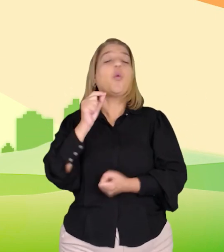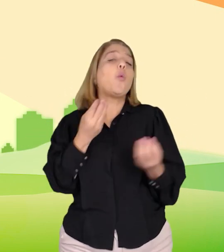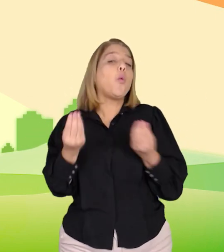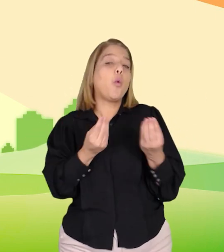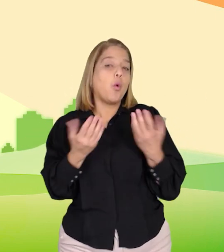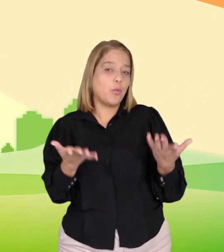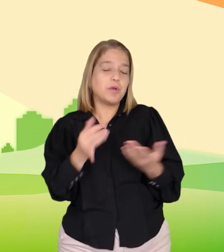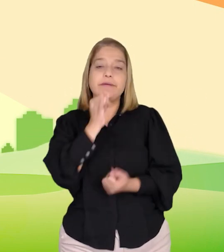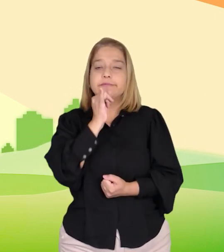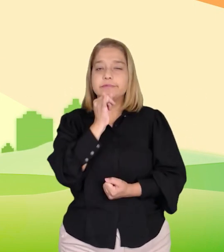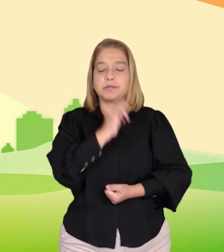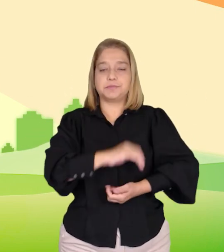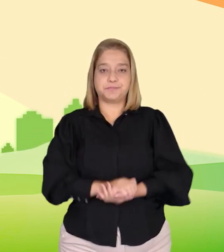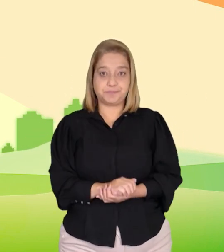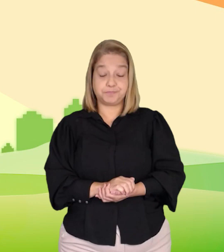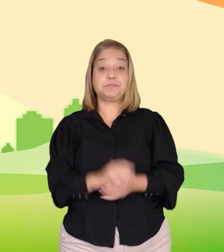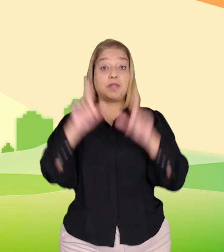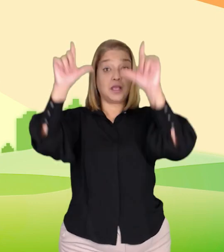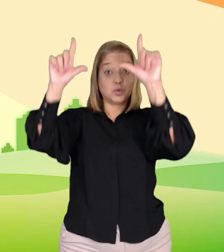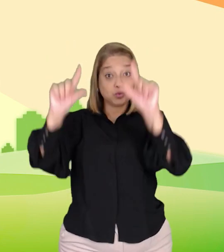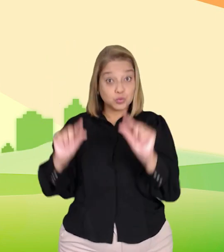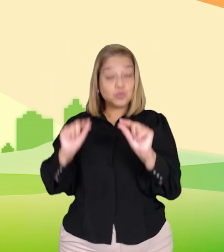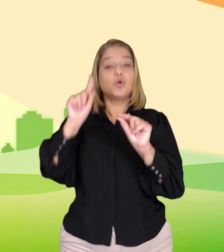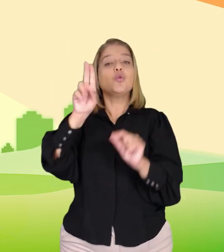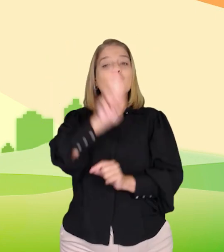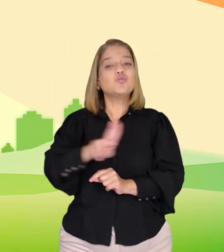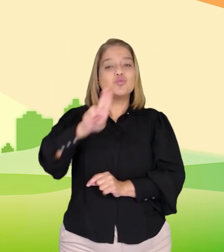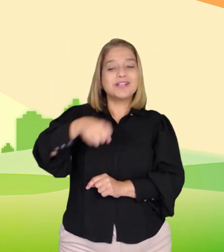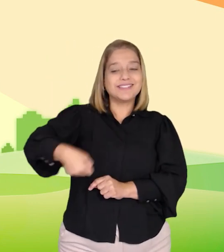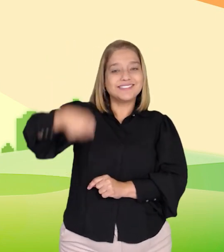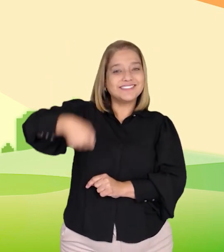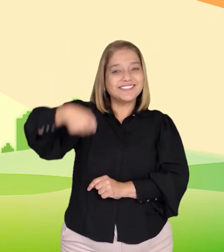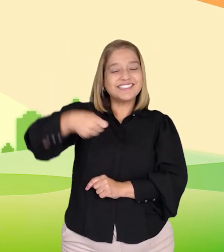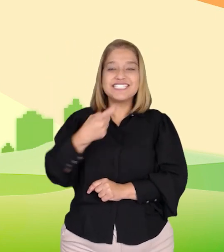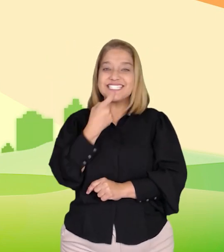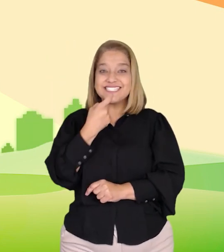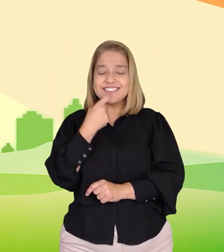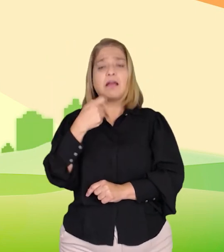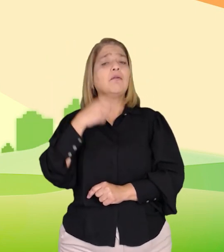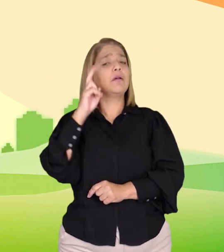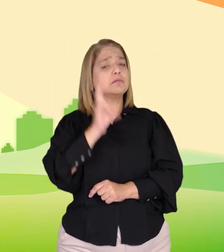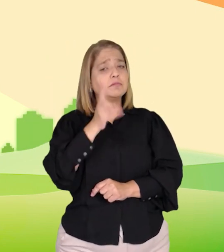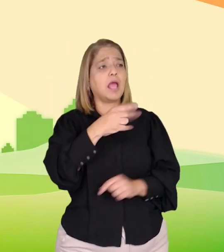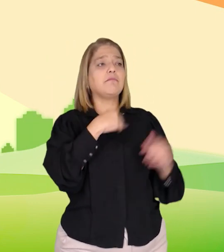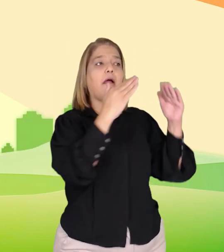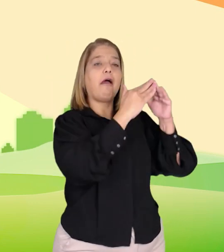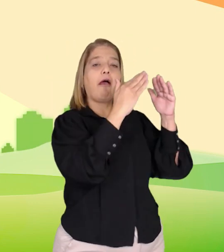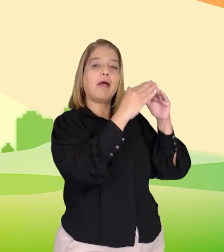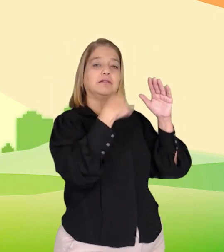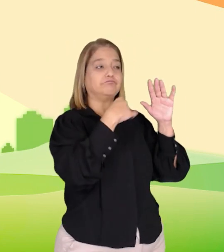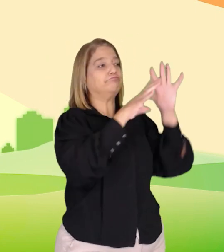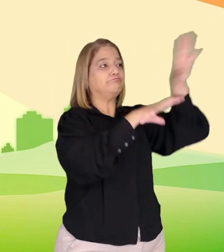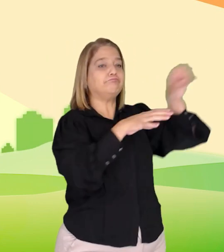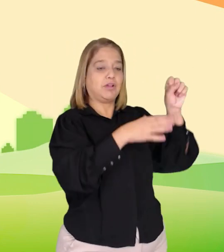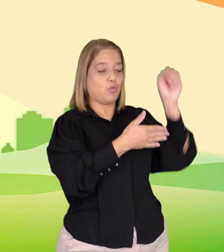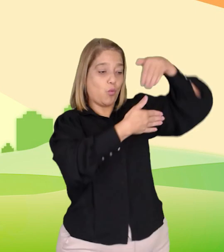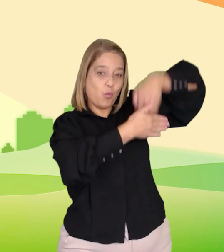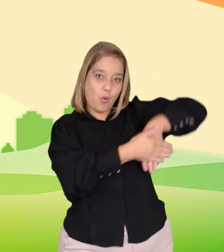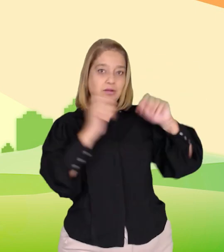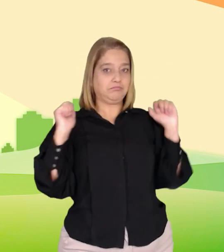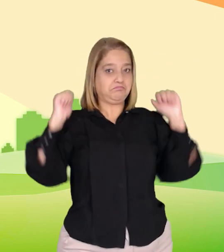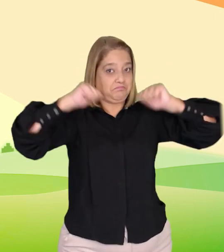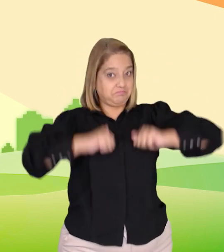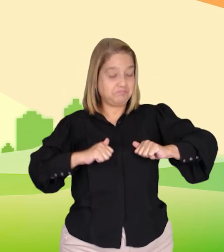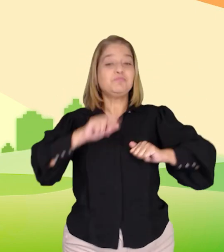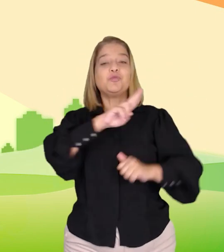conscientes, como, por exemplo, a redução do uso de sacolinhas. Tenho sempre uma retornável na